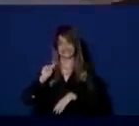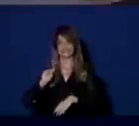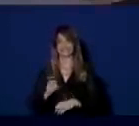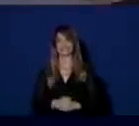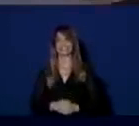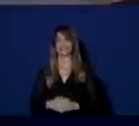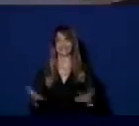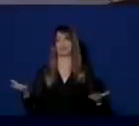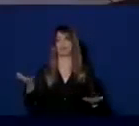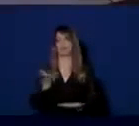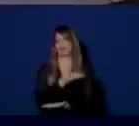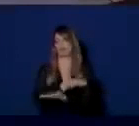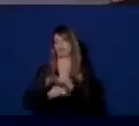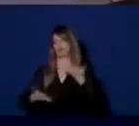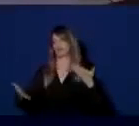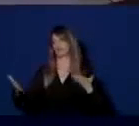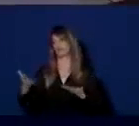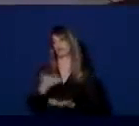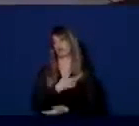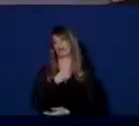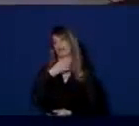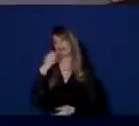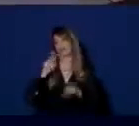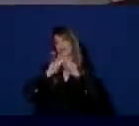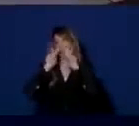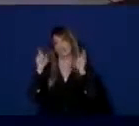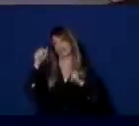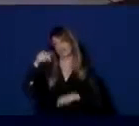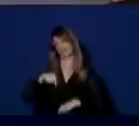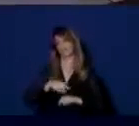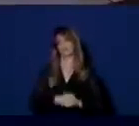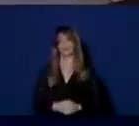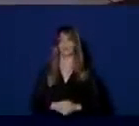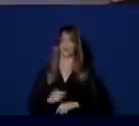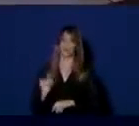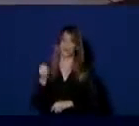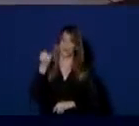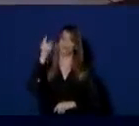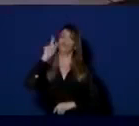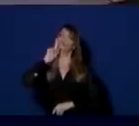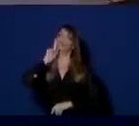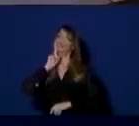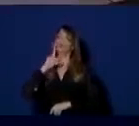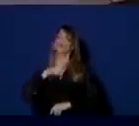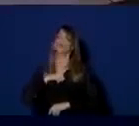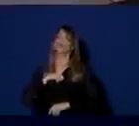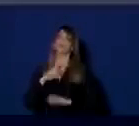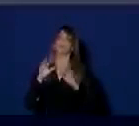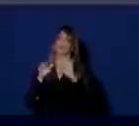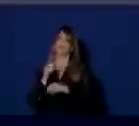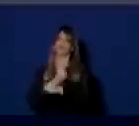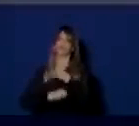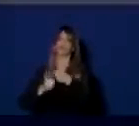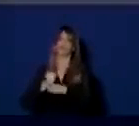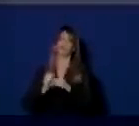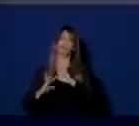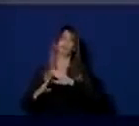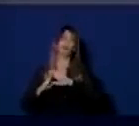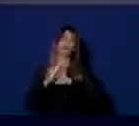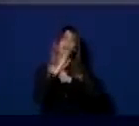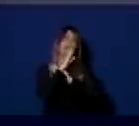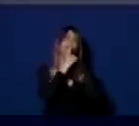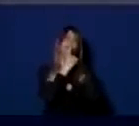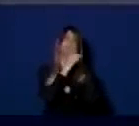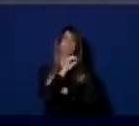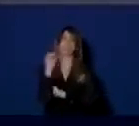gente circular aqui mais pelo painel. Bom, o juro nos Estados Unidos, desde o final do ano, subiu mais ou menos uns